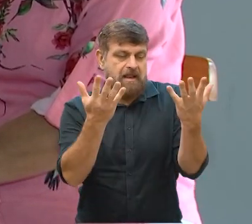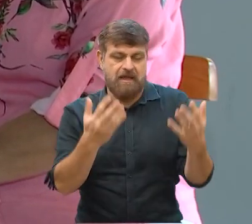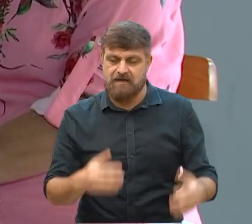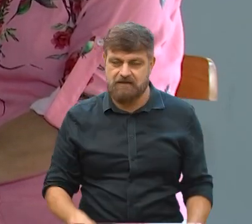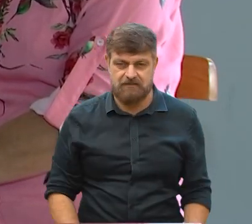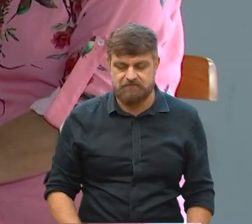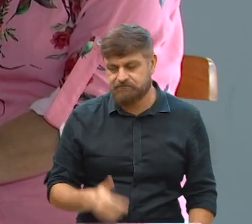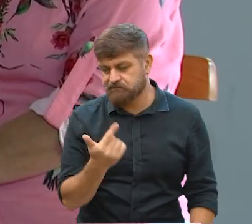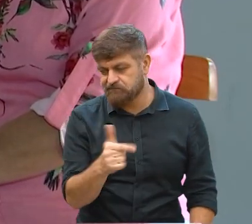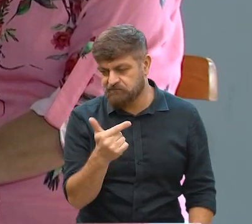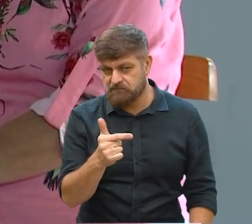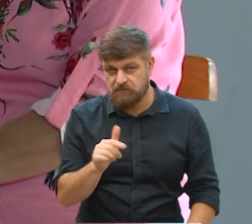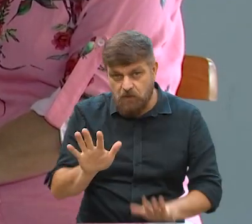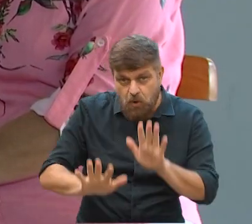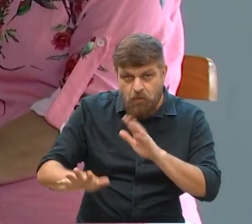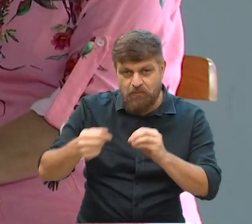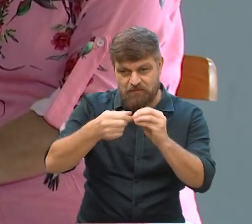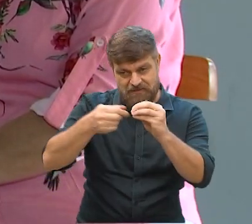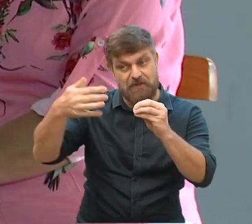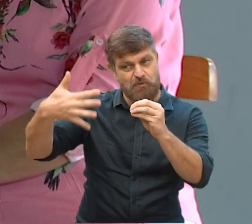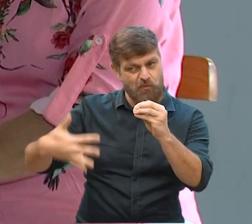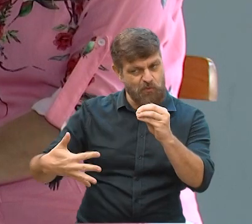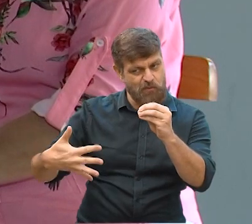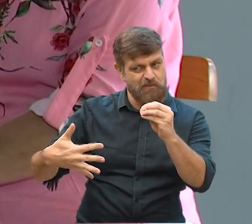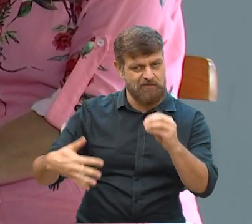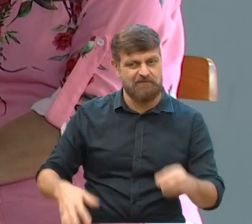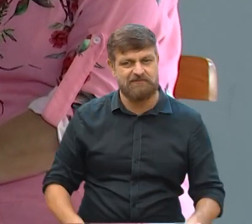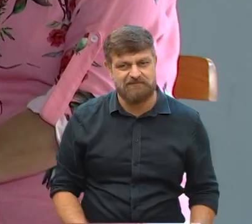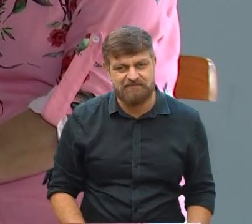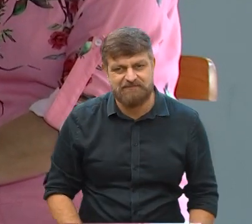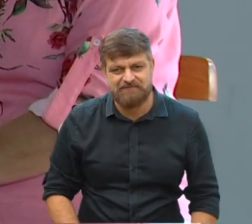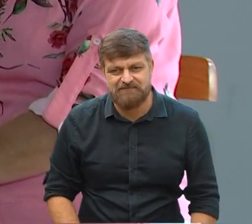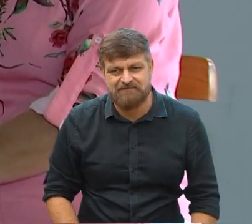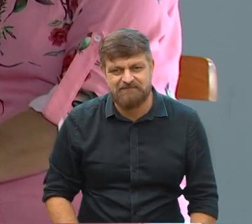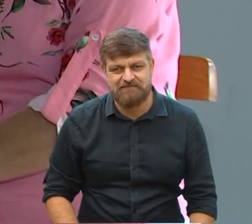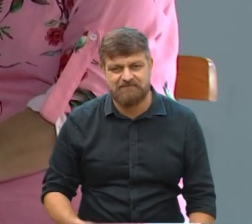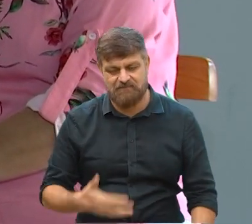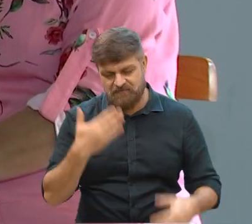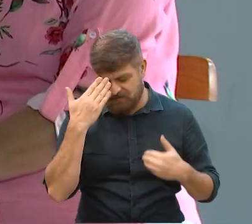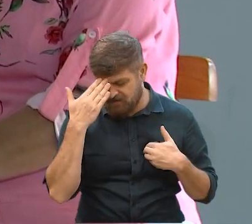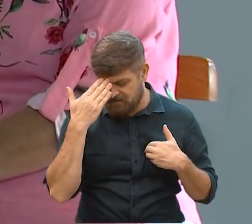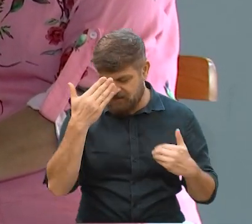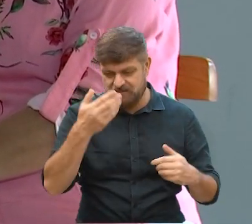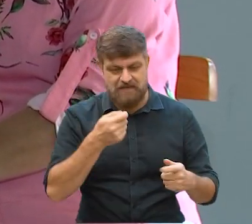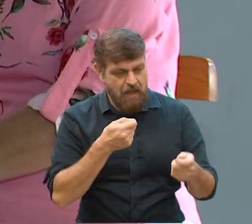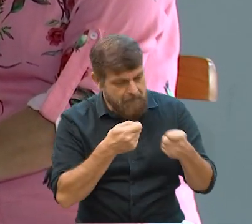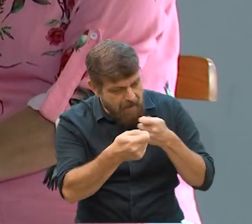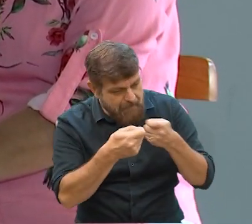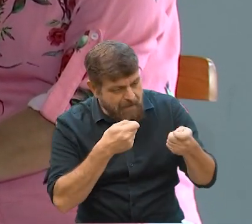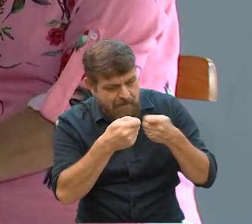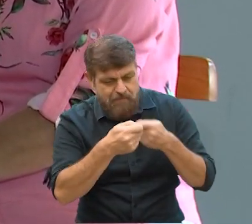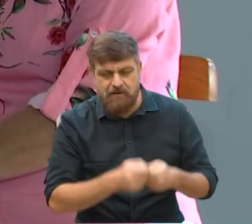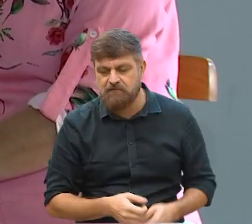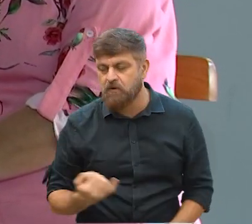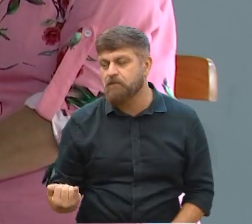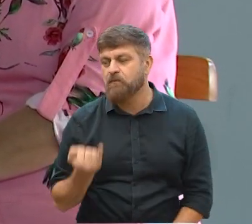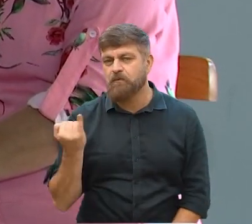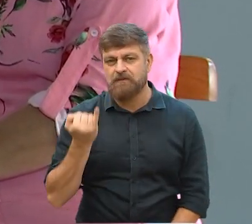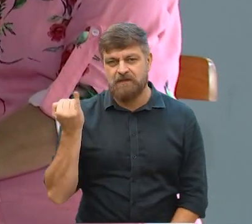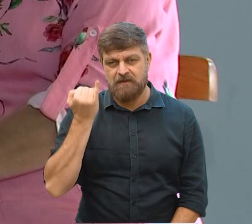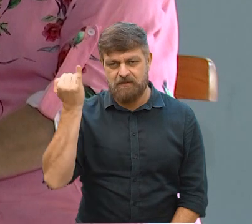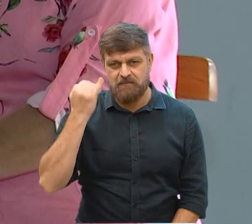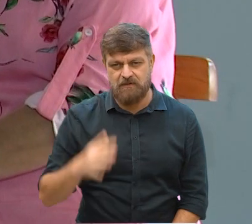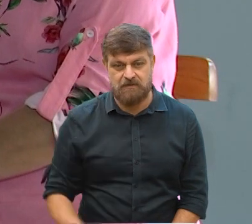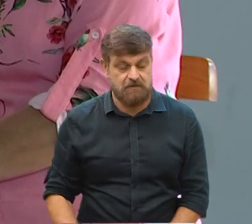que evite. Então cuidado com o Dr. Google mesmo. Doutora, eu quero agradecer sua participação conosco hoje, foi muito